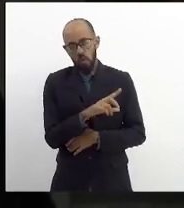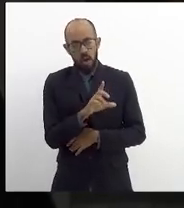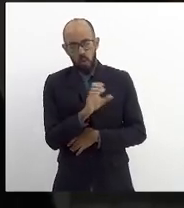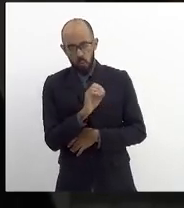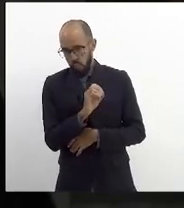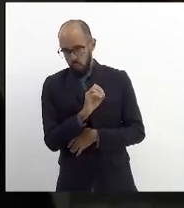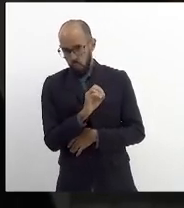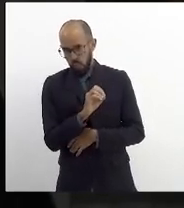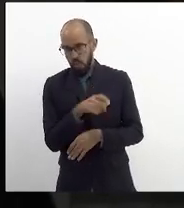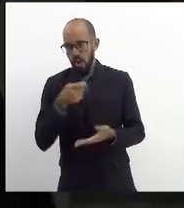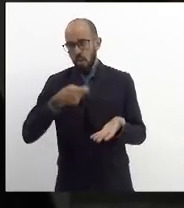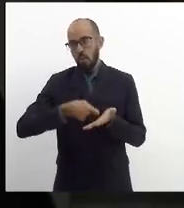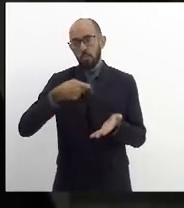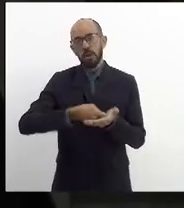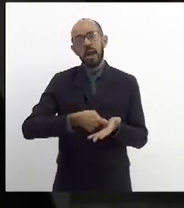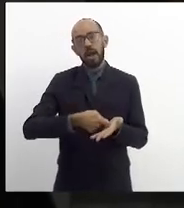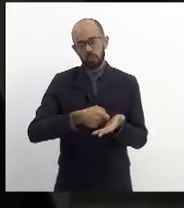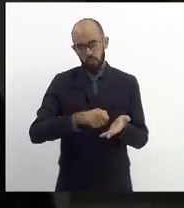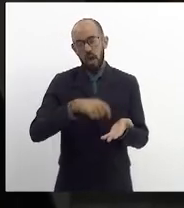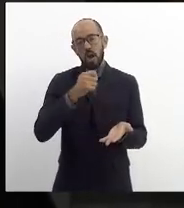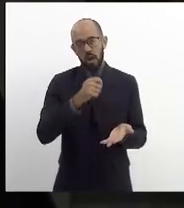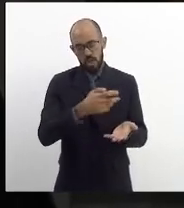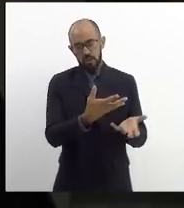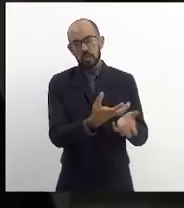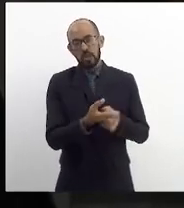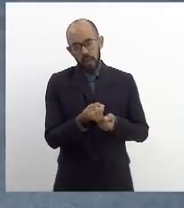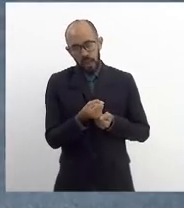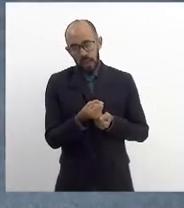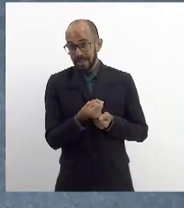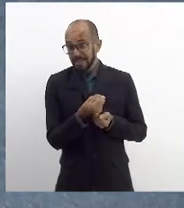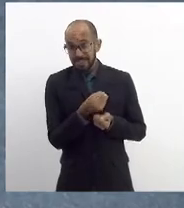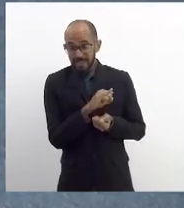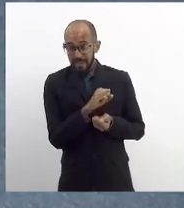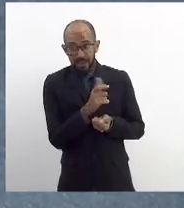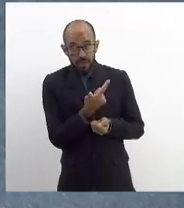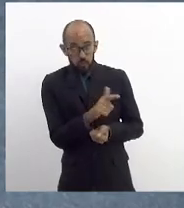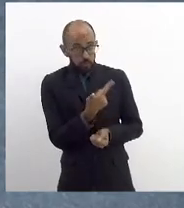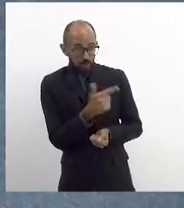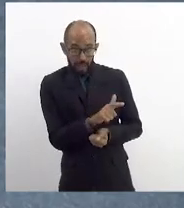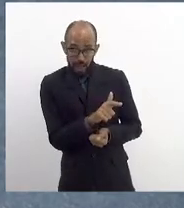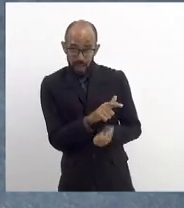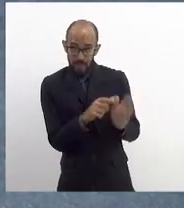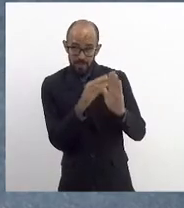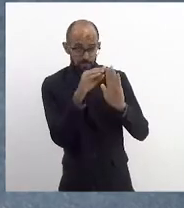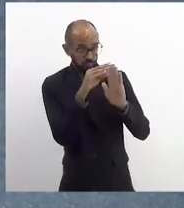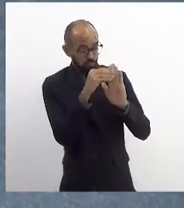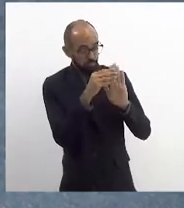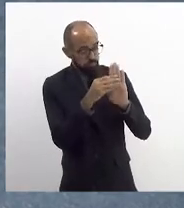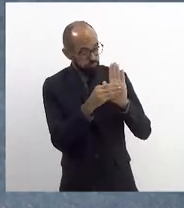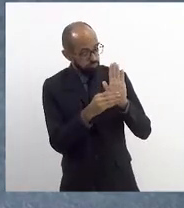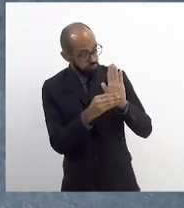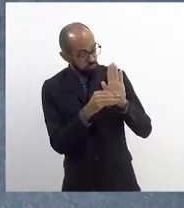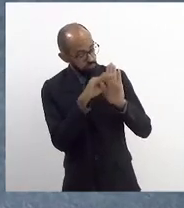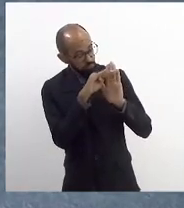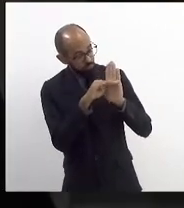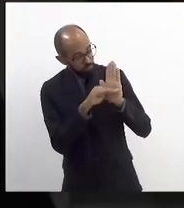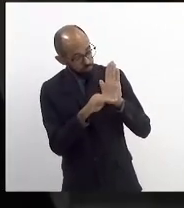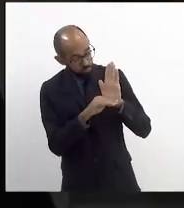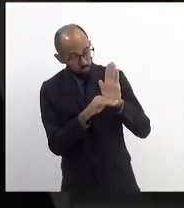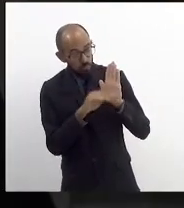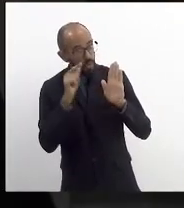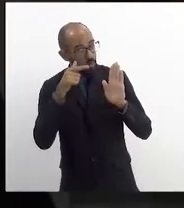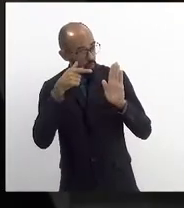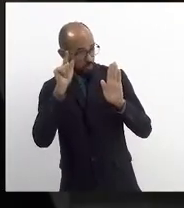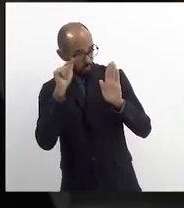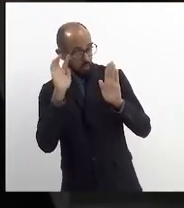o plano é obrigado a cobrir se não tiver nesse rol que foi considerado legal no dia